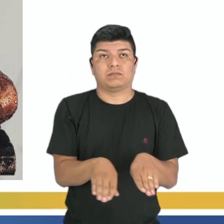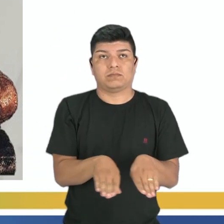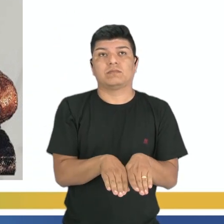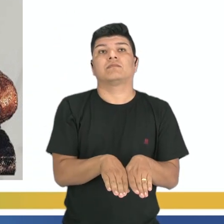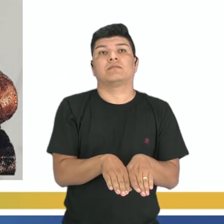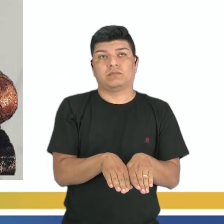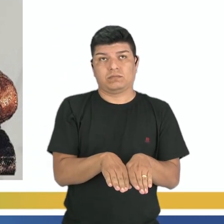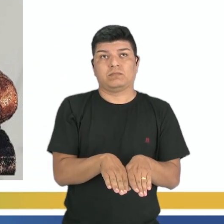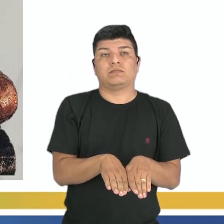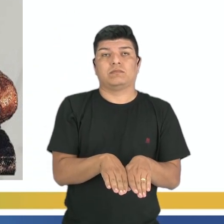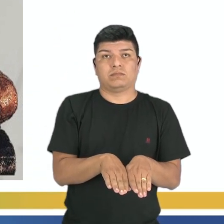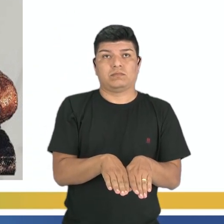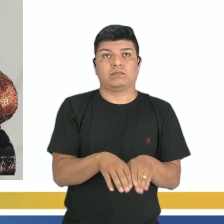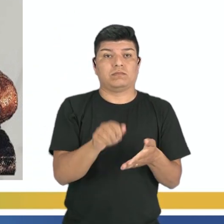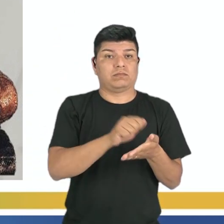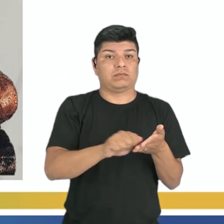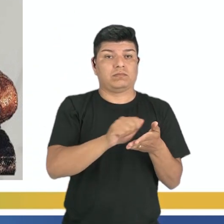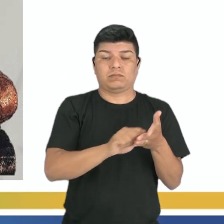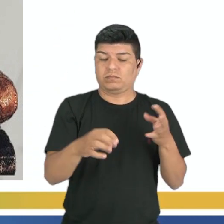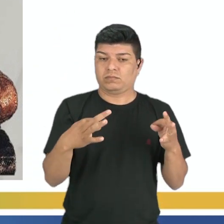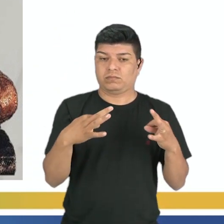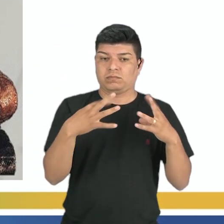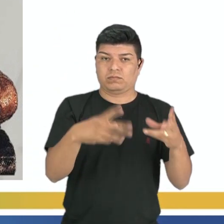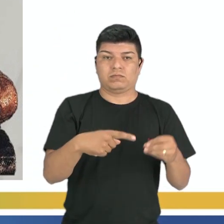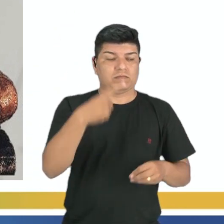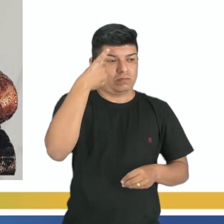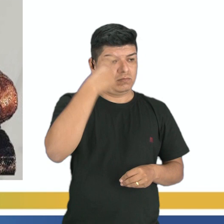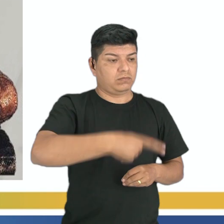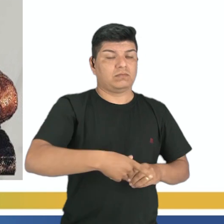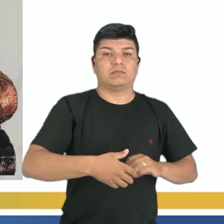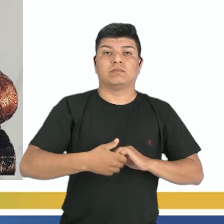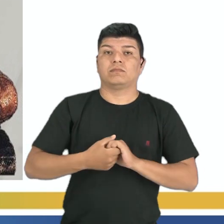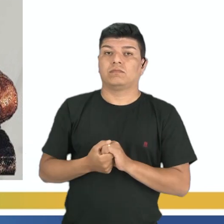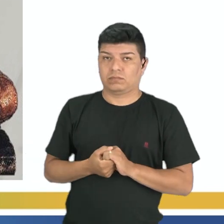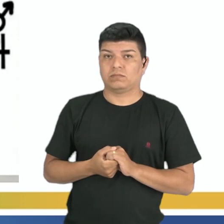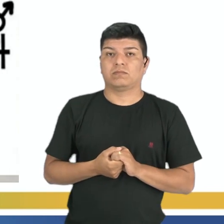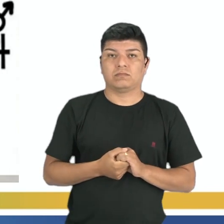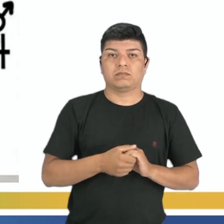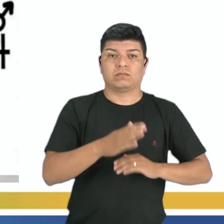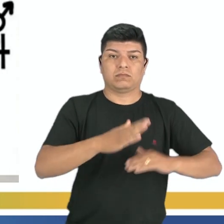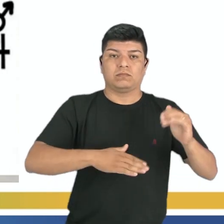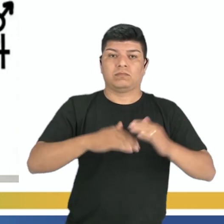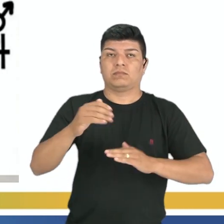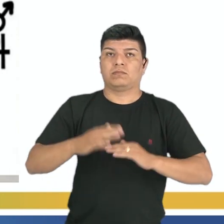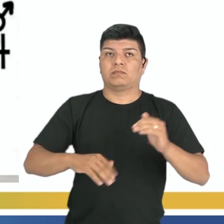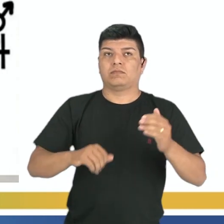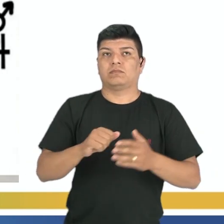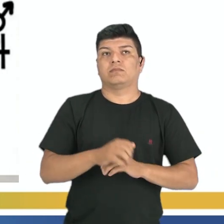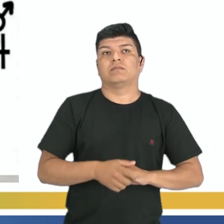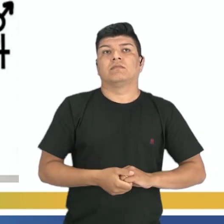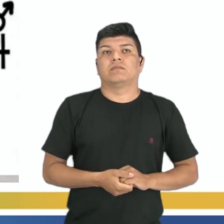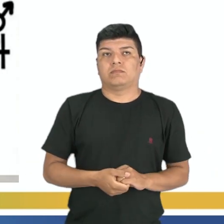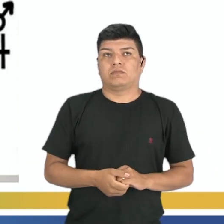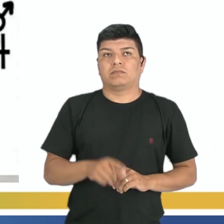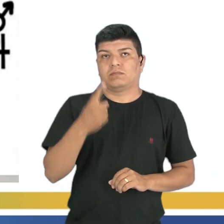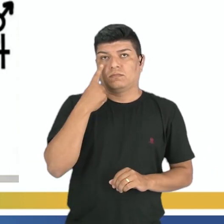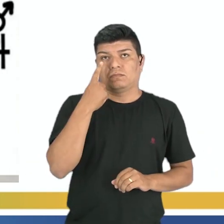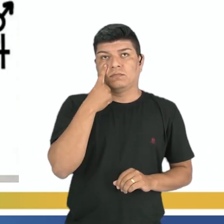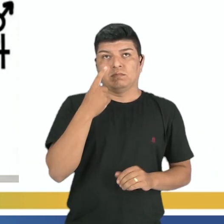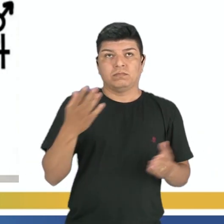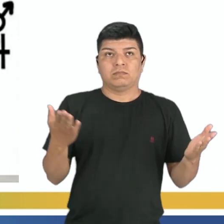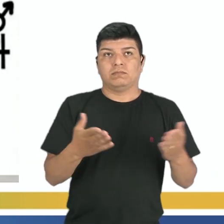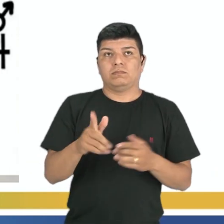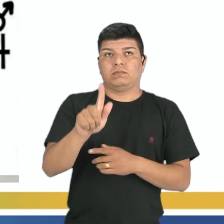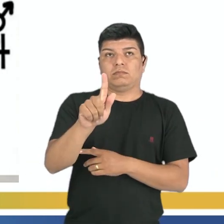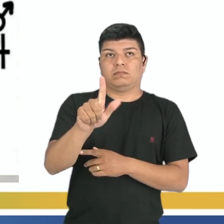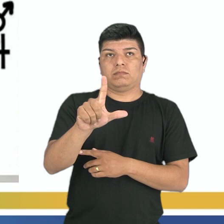E deviam registrar tudo que o seu superior ordenasse. Então, essa era a função dos escribas. Vamos observar aqui o